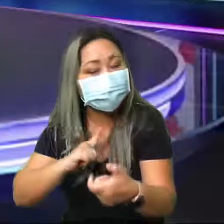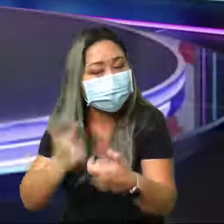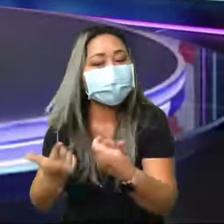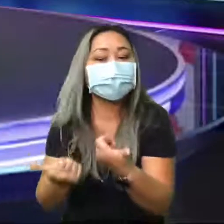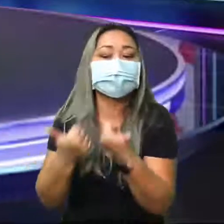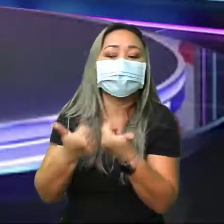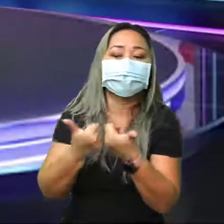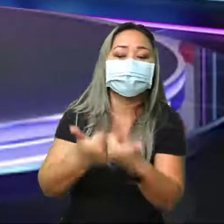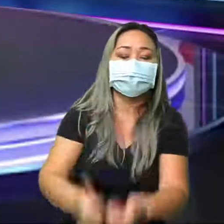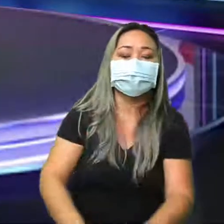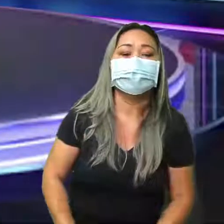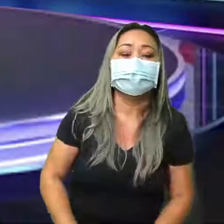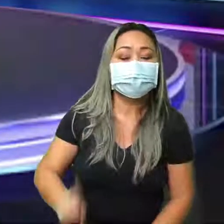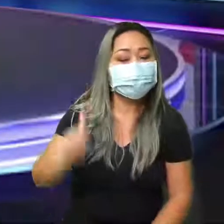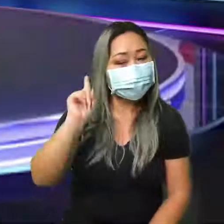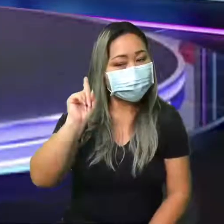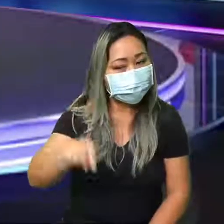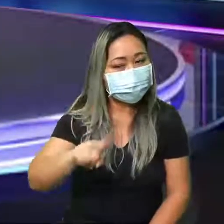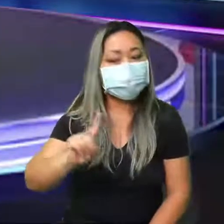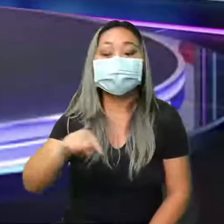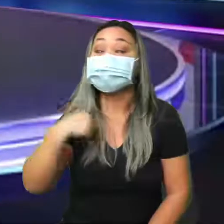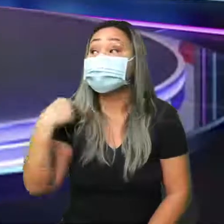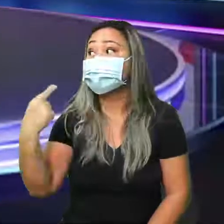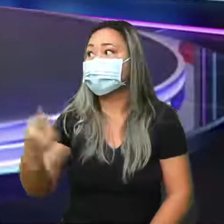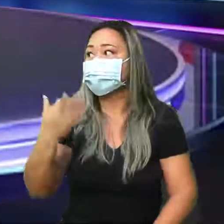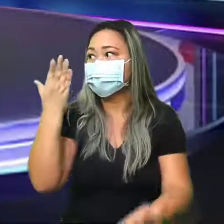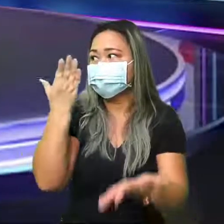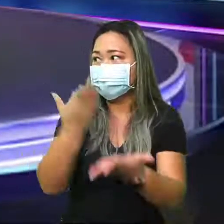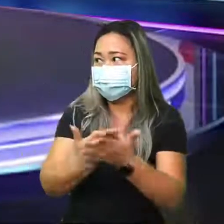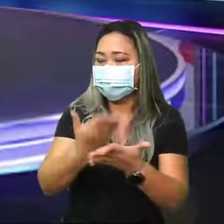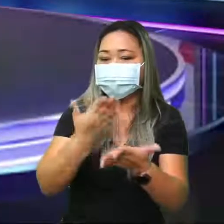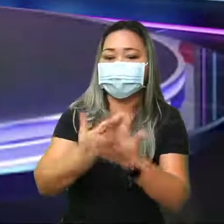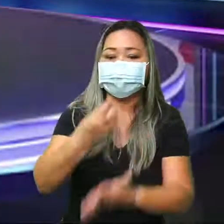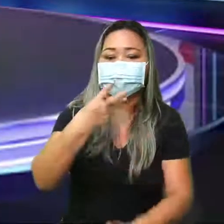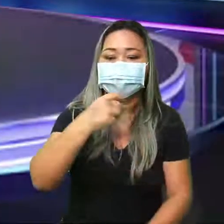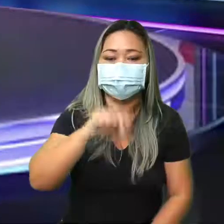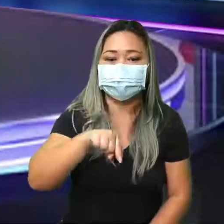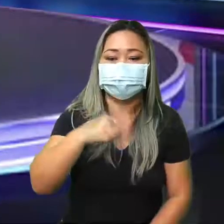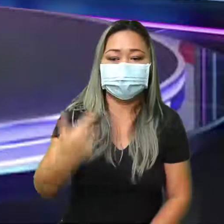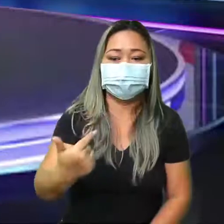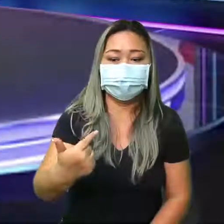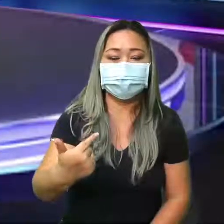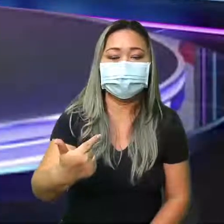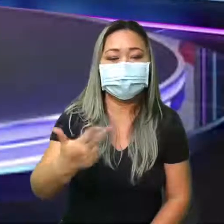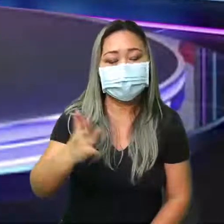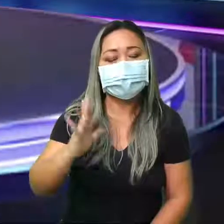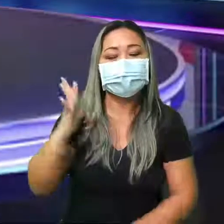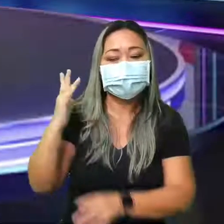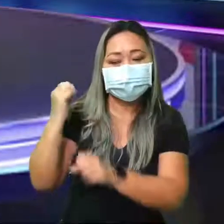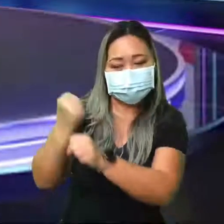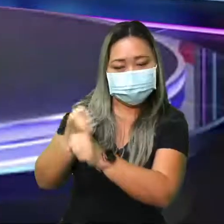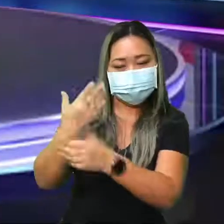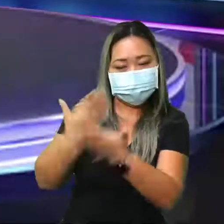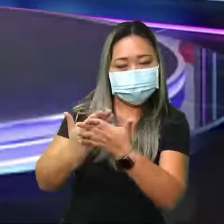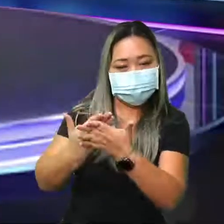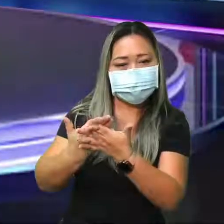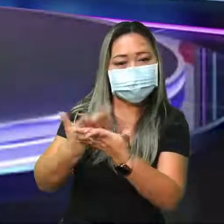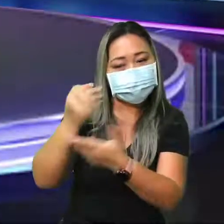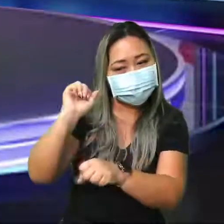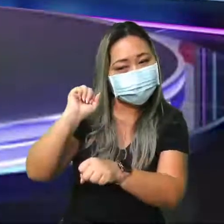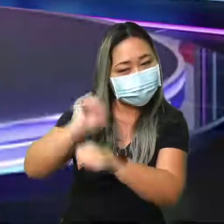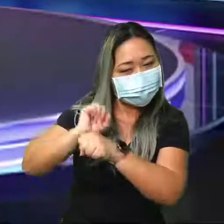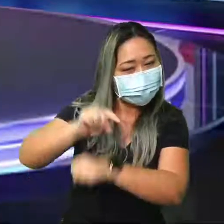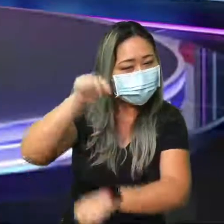Beleza? Então, essa foi a nossa aula 3.2, nossa aulinha de revisão. E eu